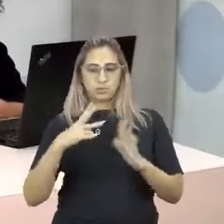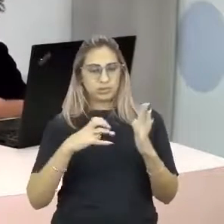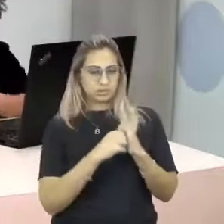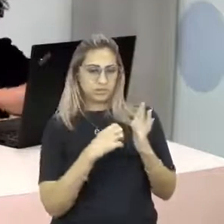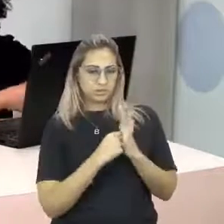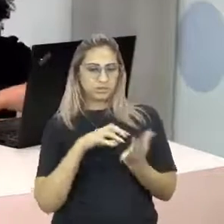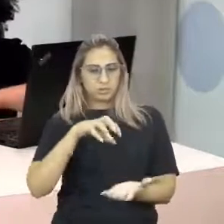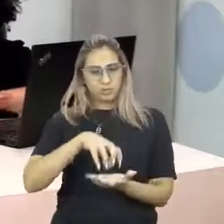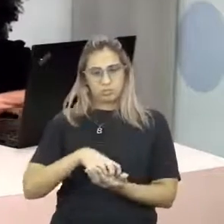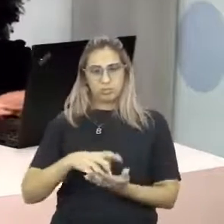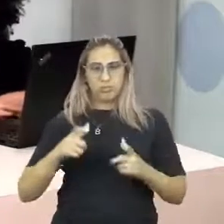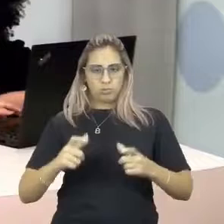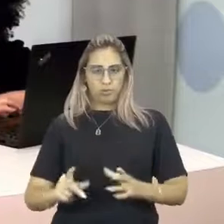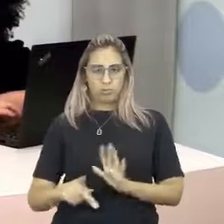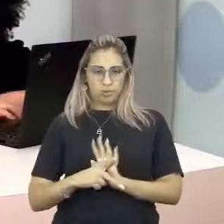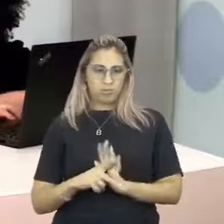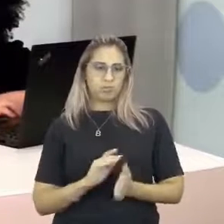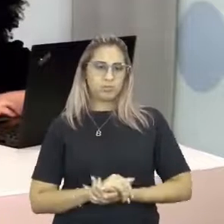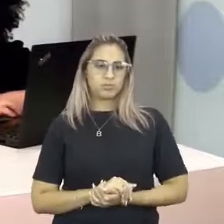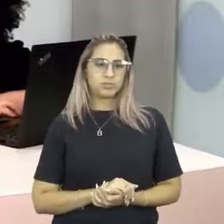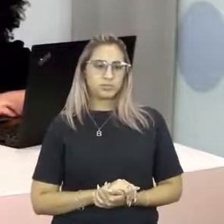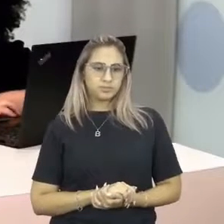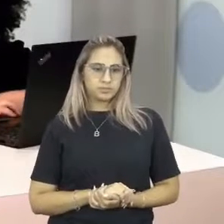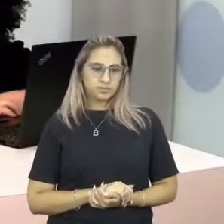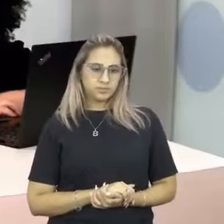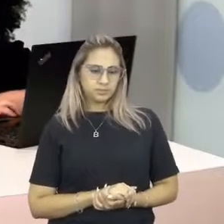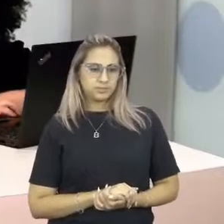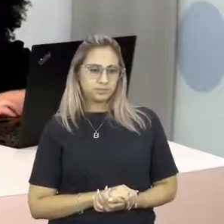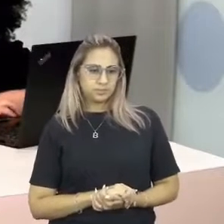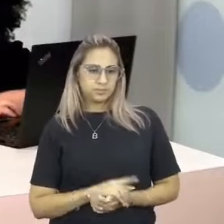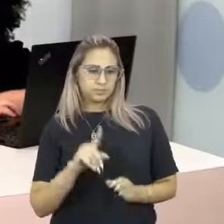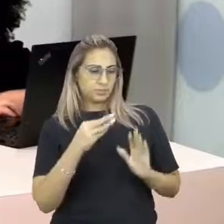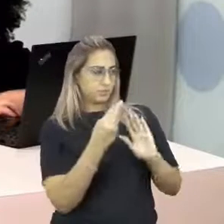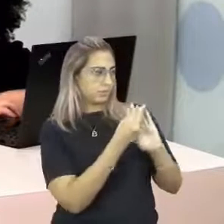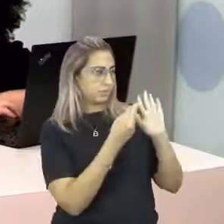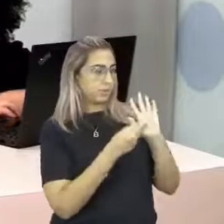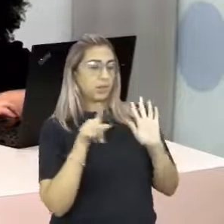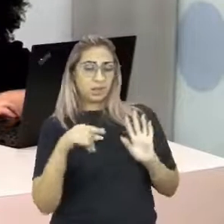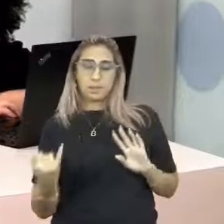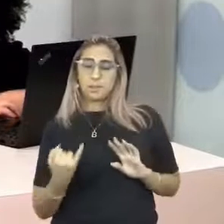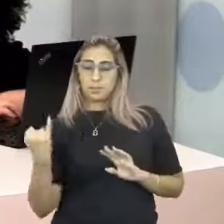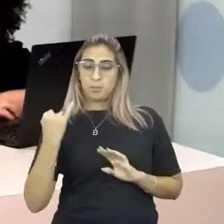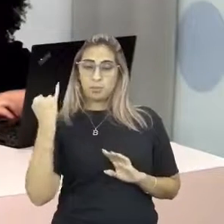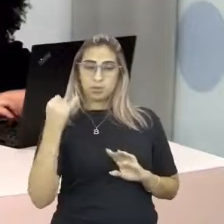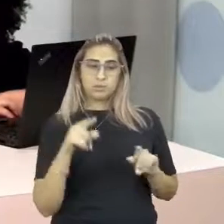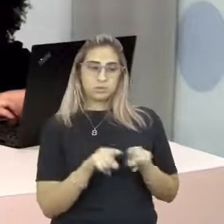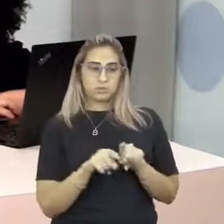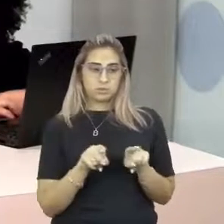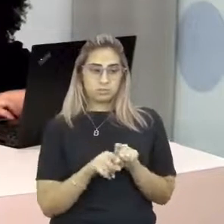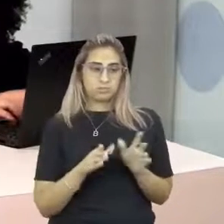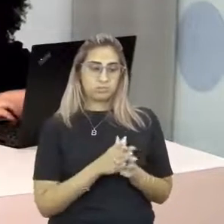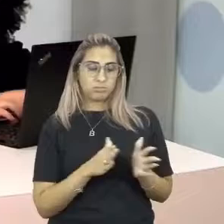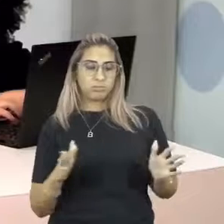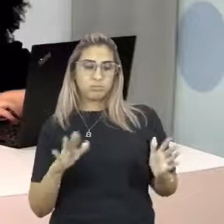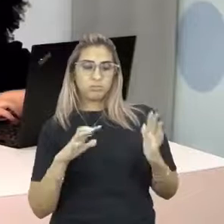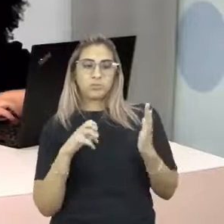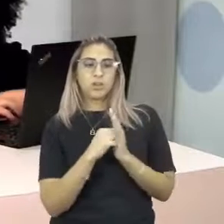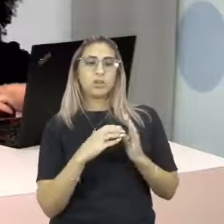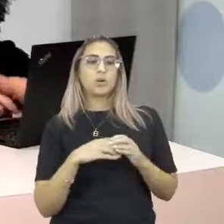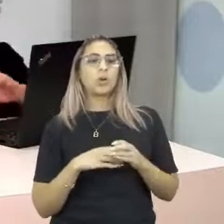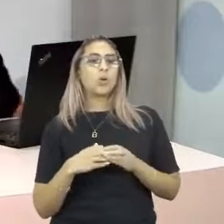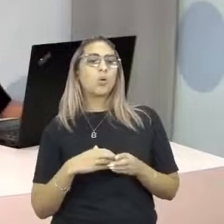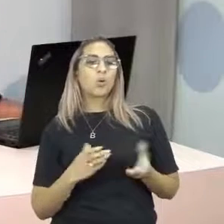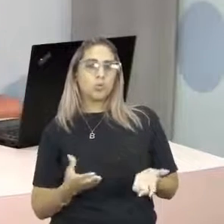na sede. Tudo bem? Isso. A Edneia, ela colocou uma questão aqui importante, né? Ela falou assim, basta estar inscrito no